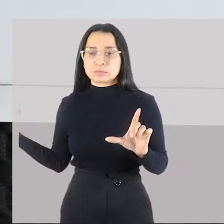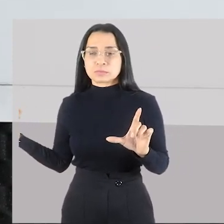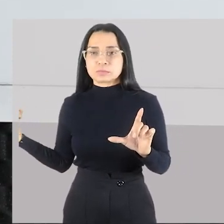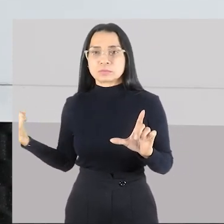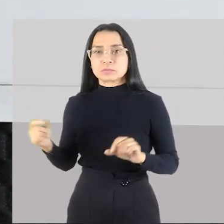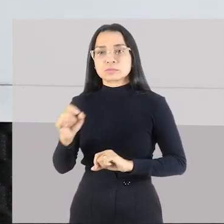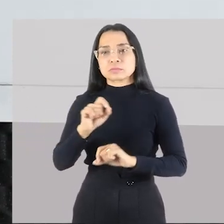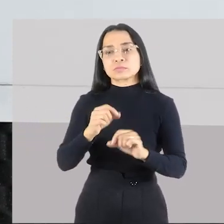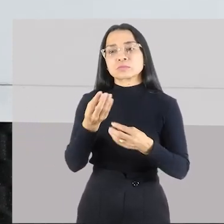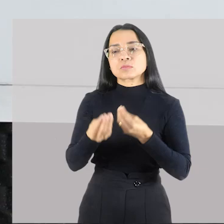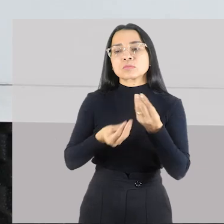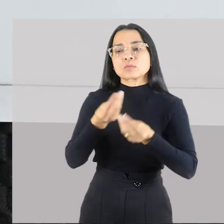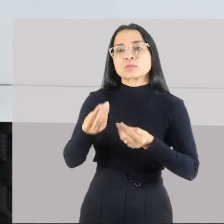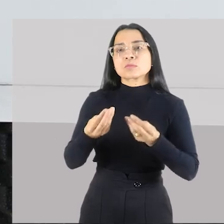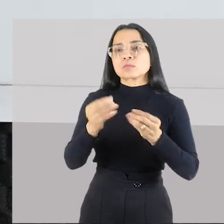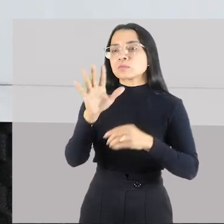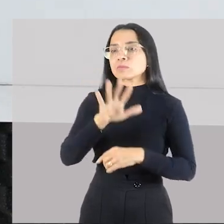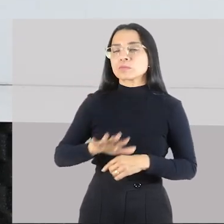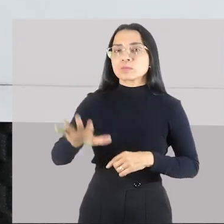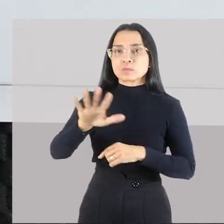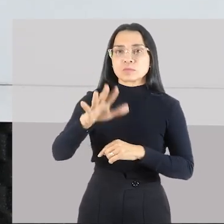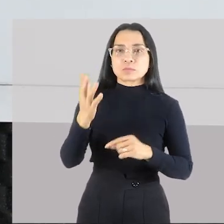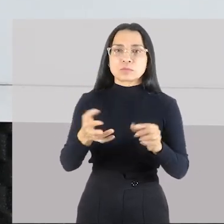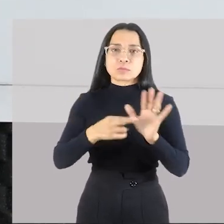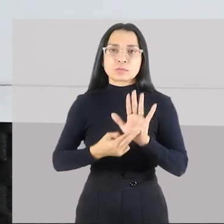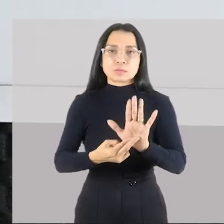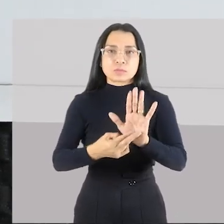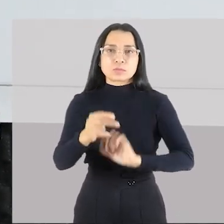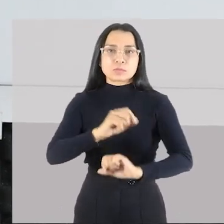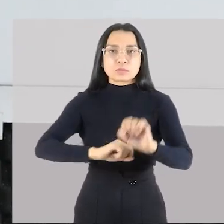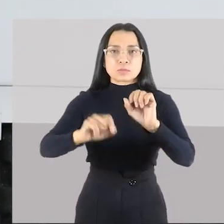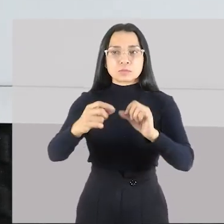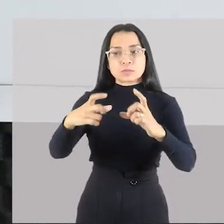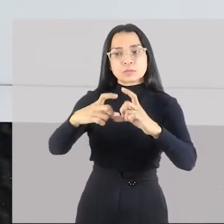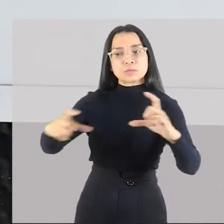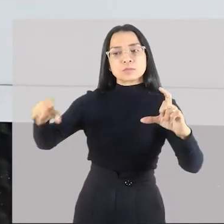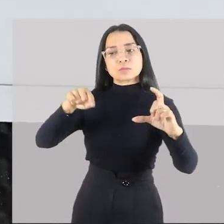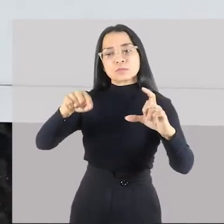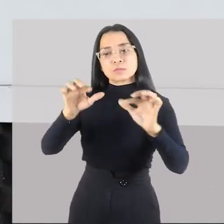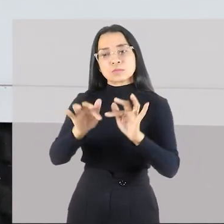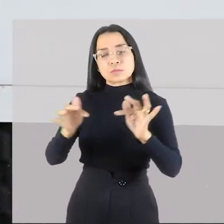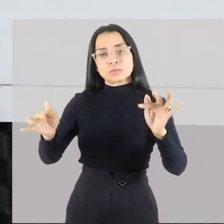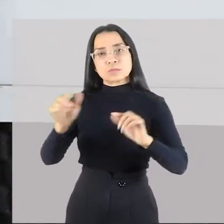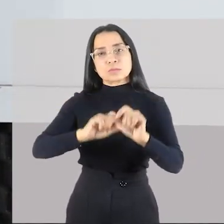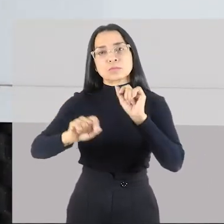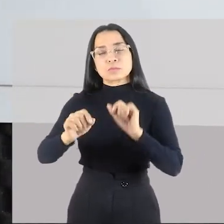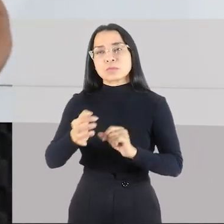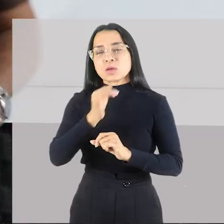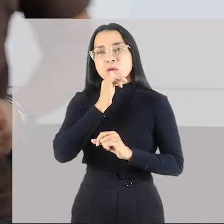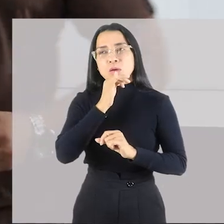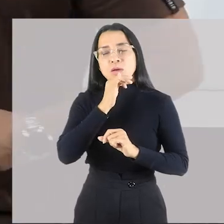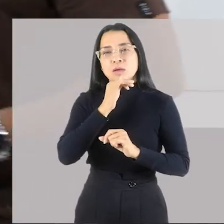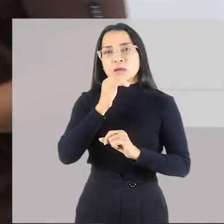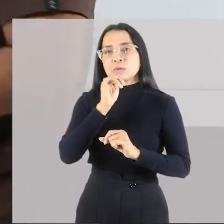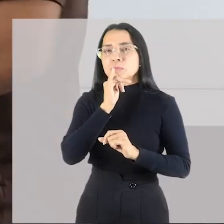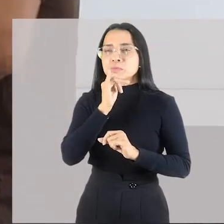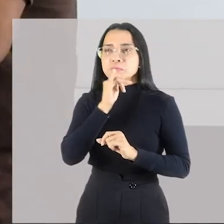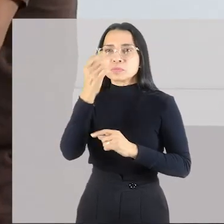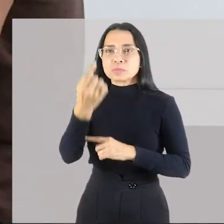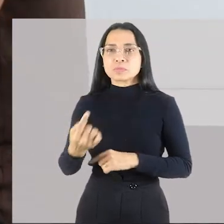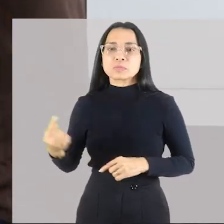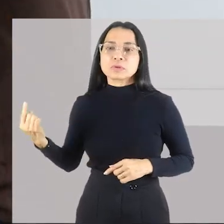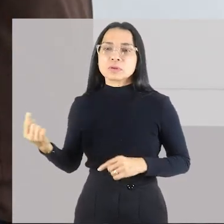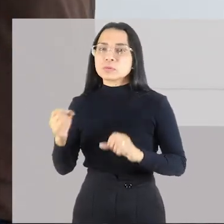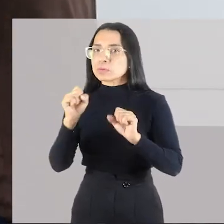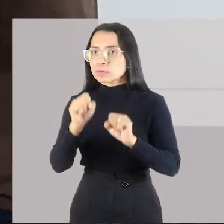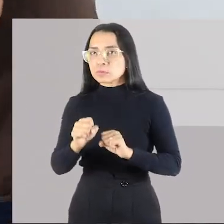Isso aqui é uma forma geral, né? De você representar uma equação linear. Só bota um exemplo aí de uma equação linear para a